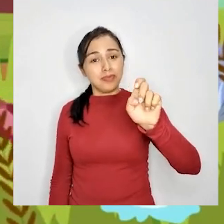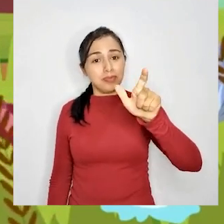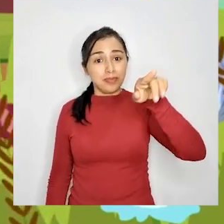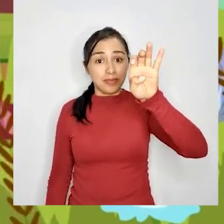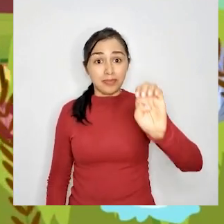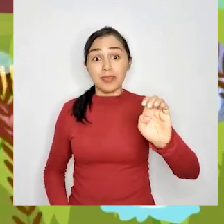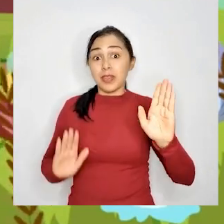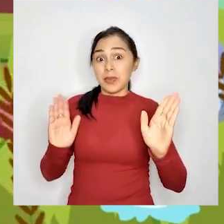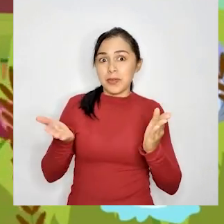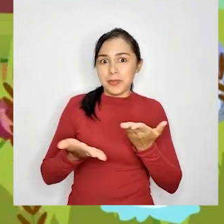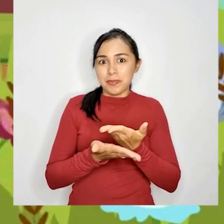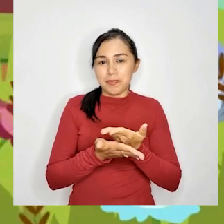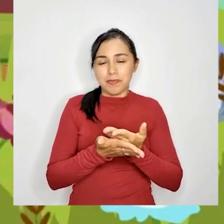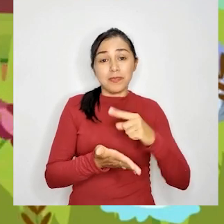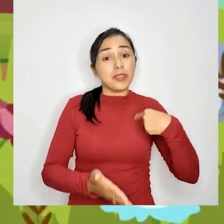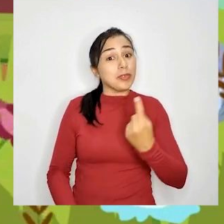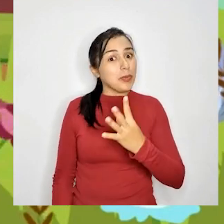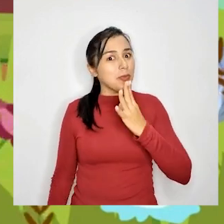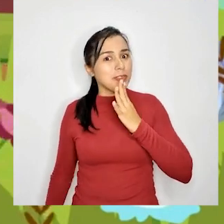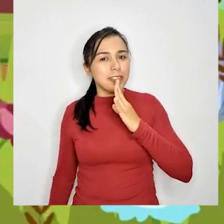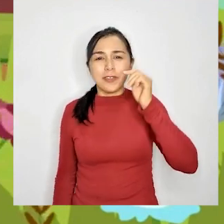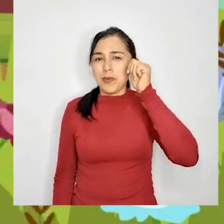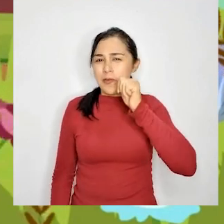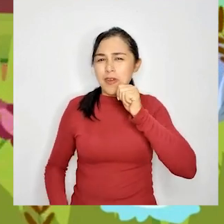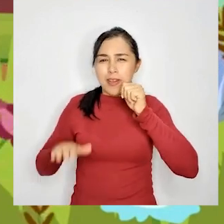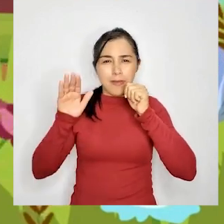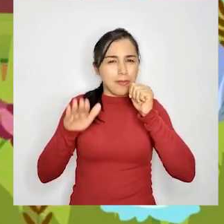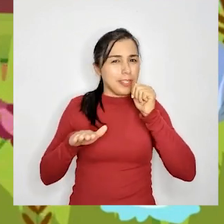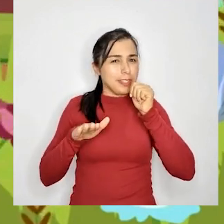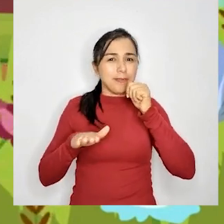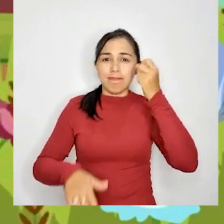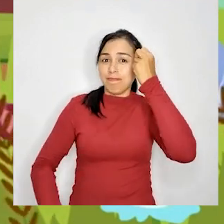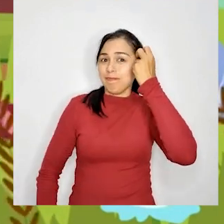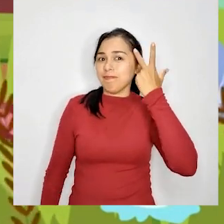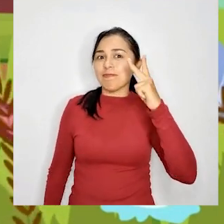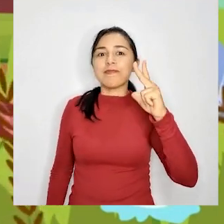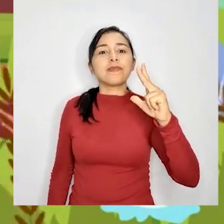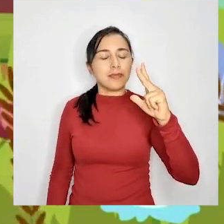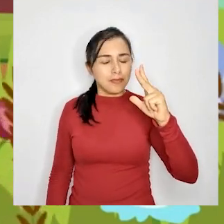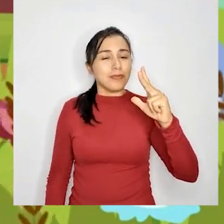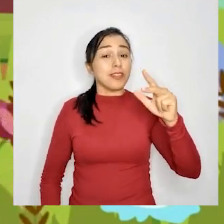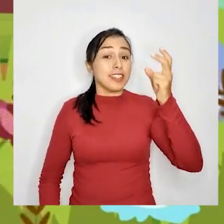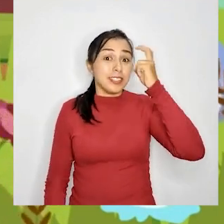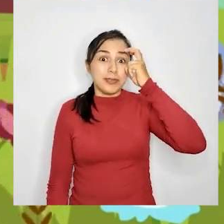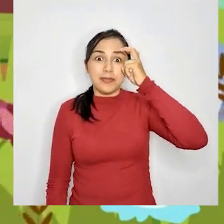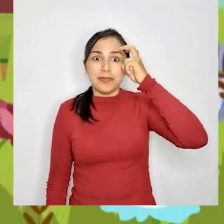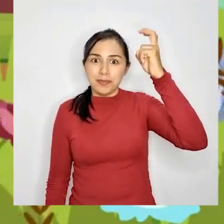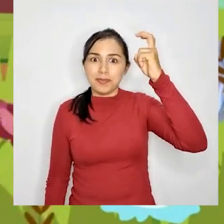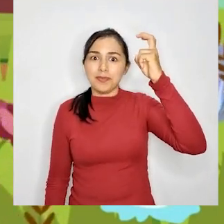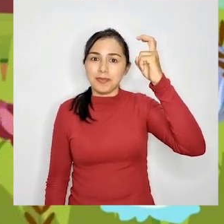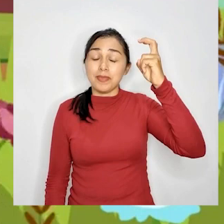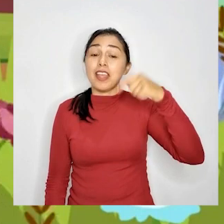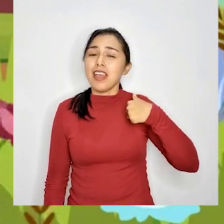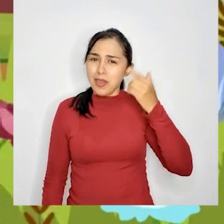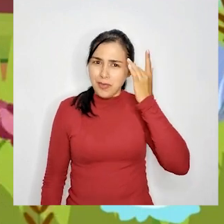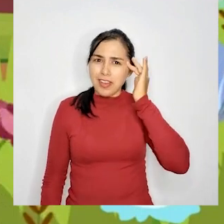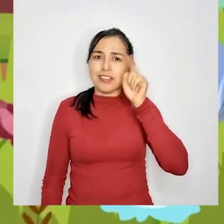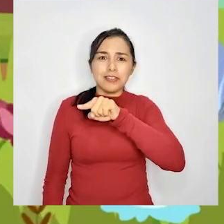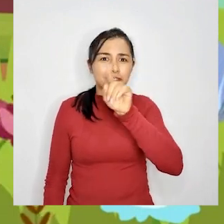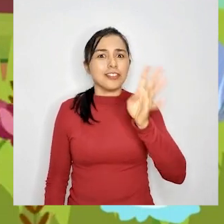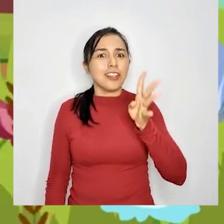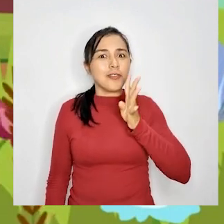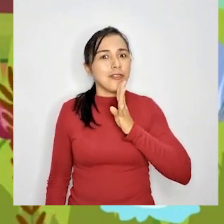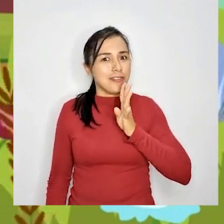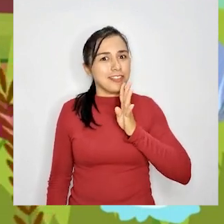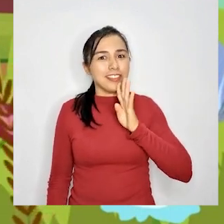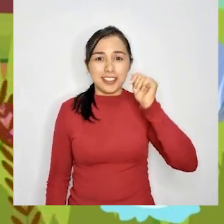nossa aula vamos conhecer uma menina muito esperta, muito inteligente, que eu acho que você já